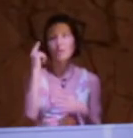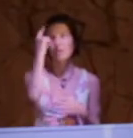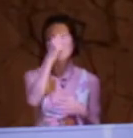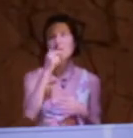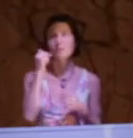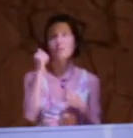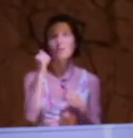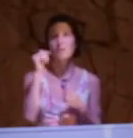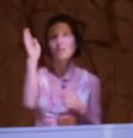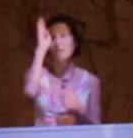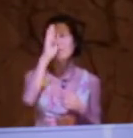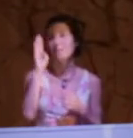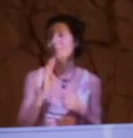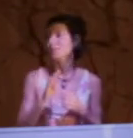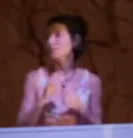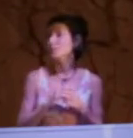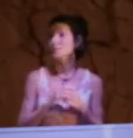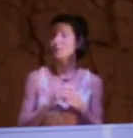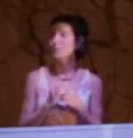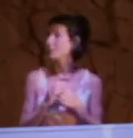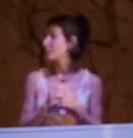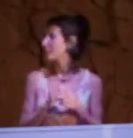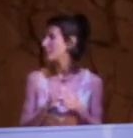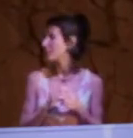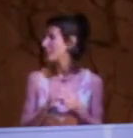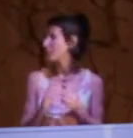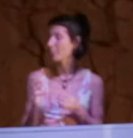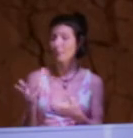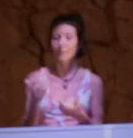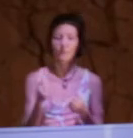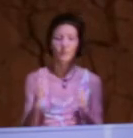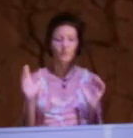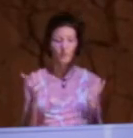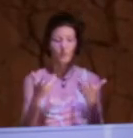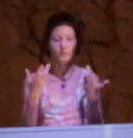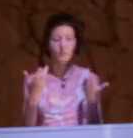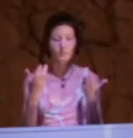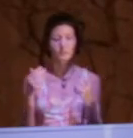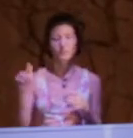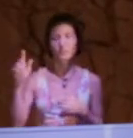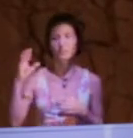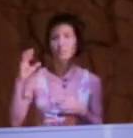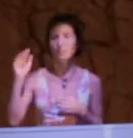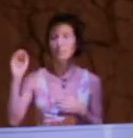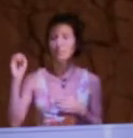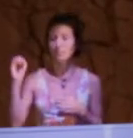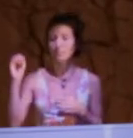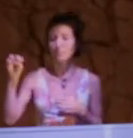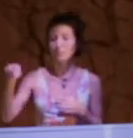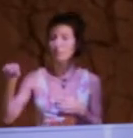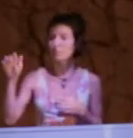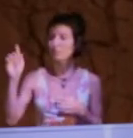aqui, retomando com o Congado, que é uma festa preta de Minas Gerais, né? Como eu falei para vocês que eu me